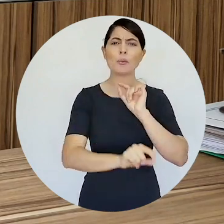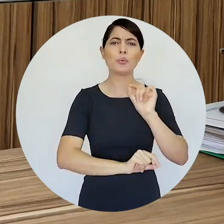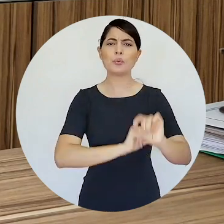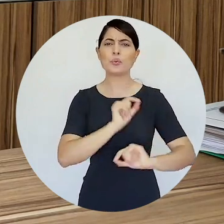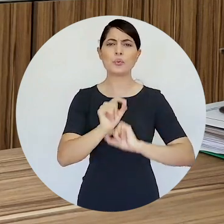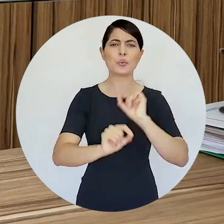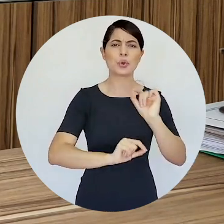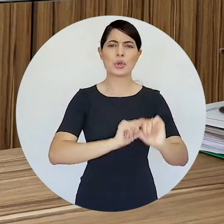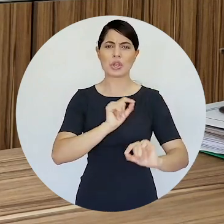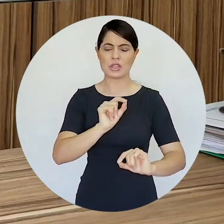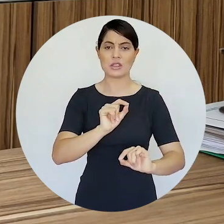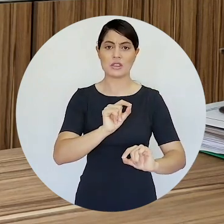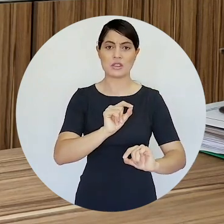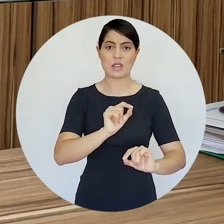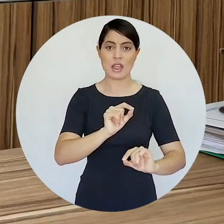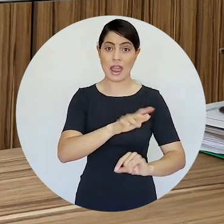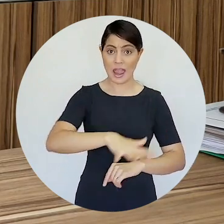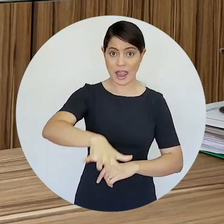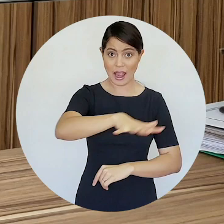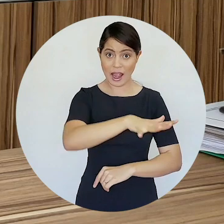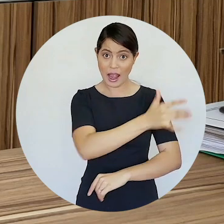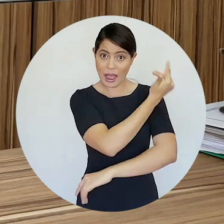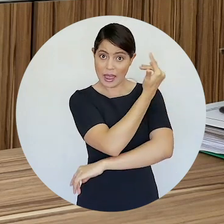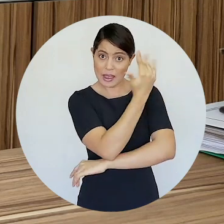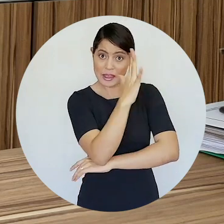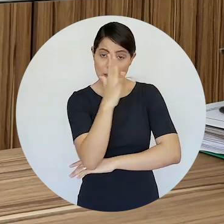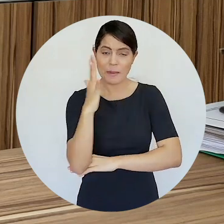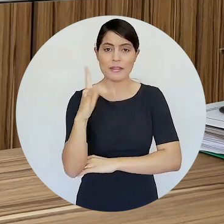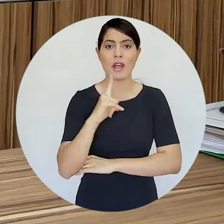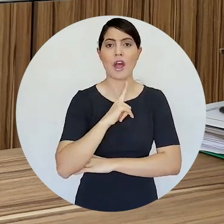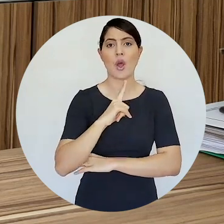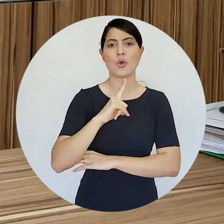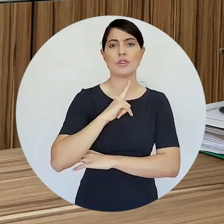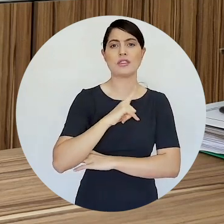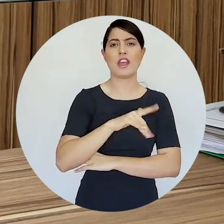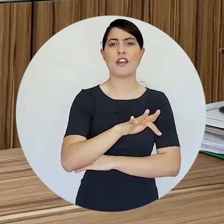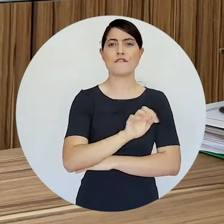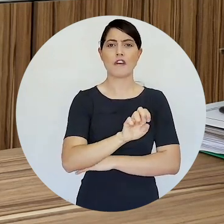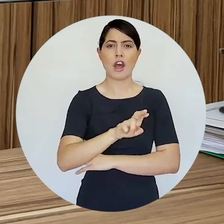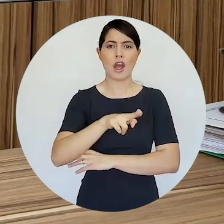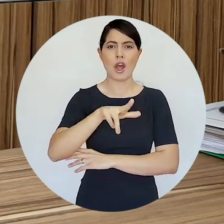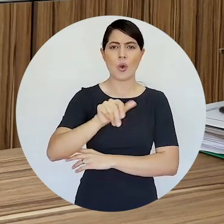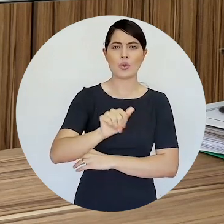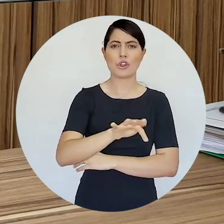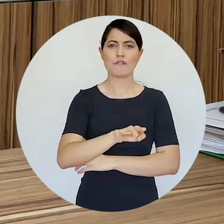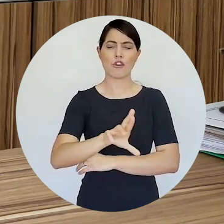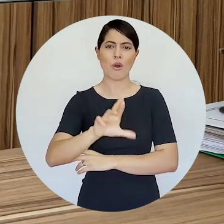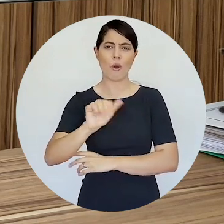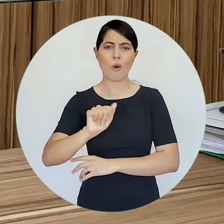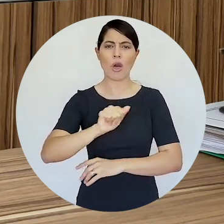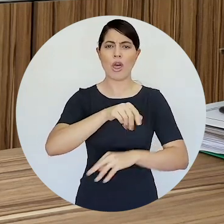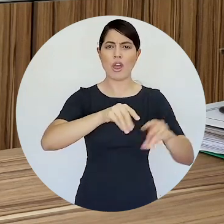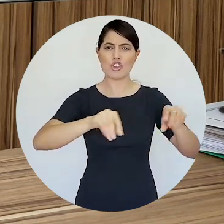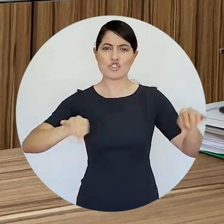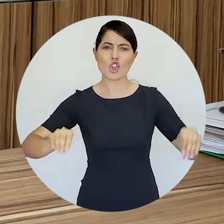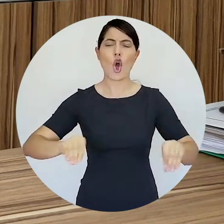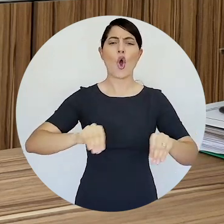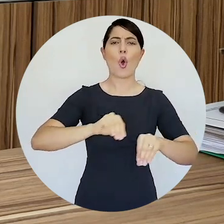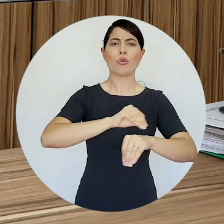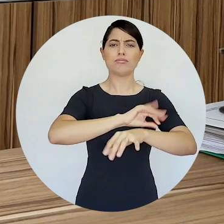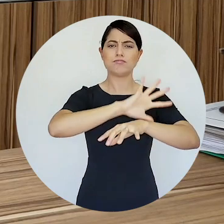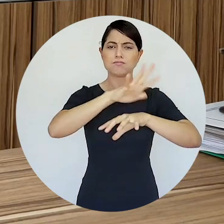fim de proteger recursos ambientais, e aí envolve fauna, flora, solo,